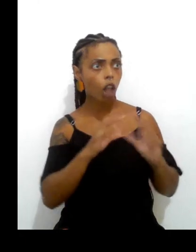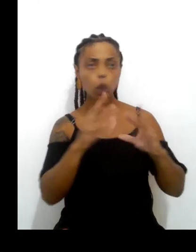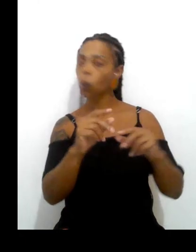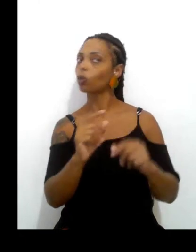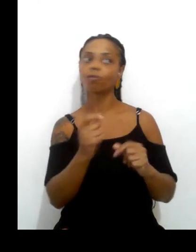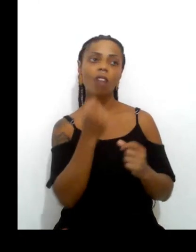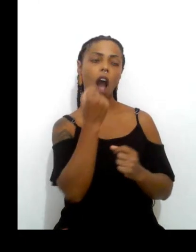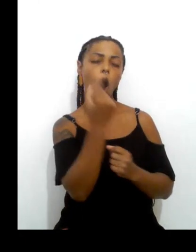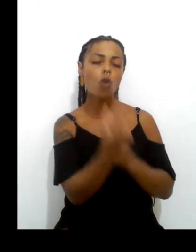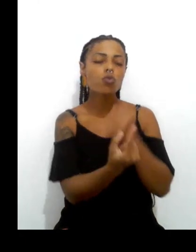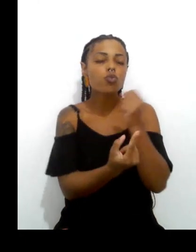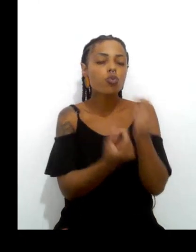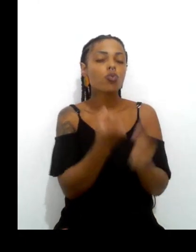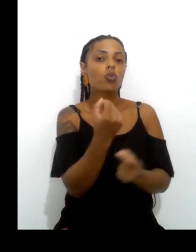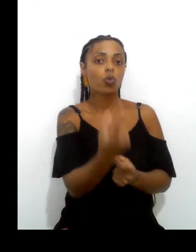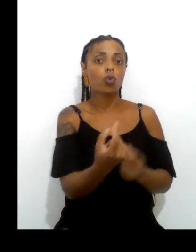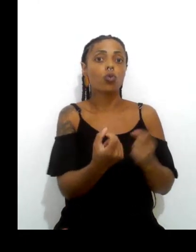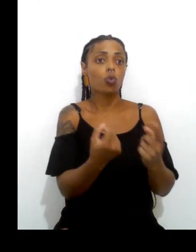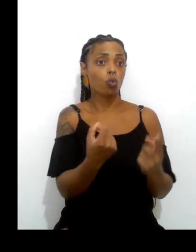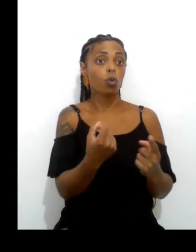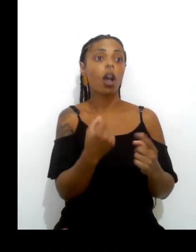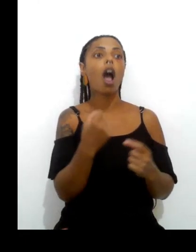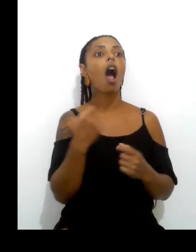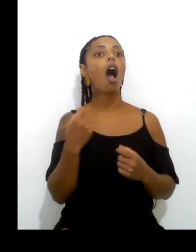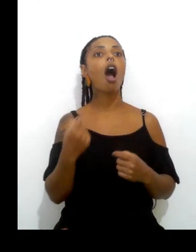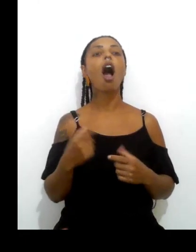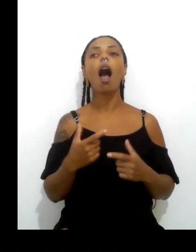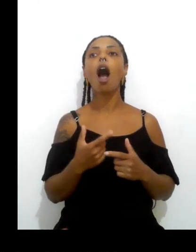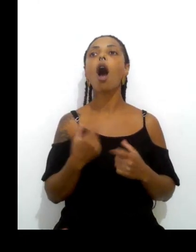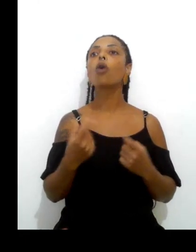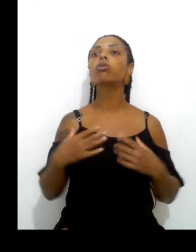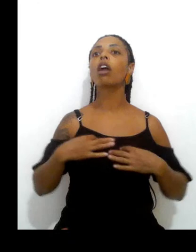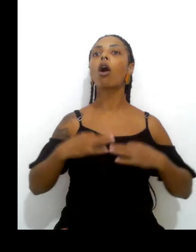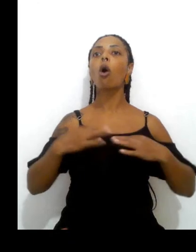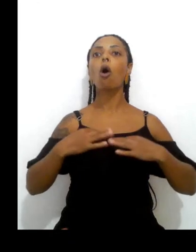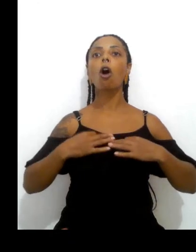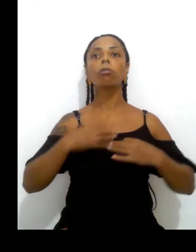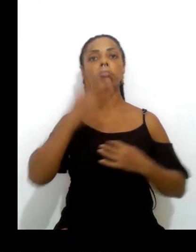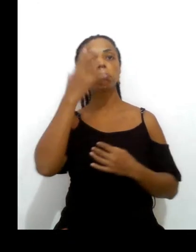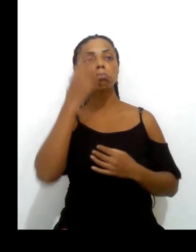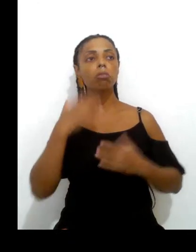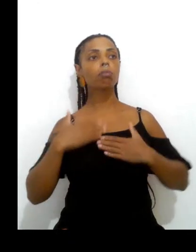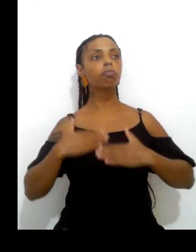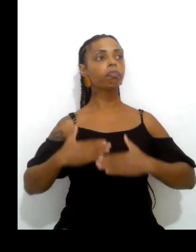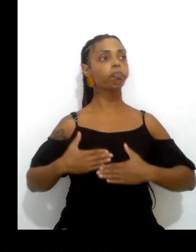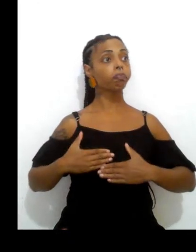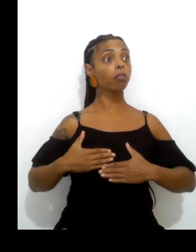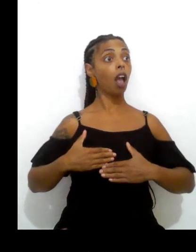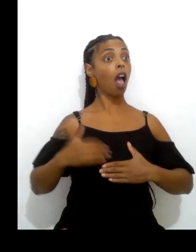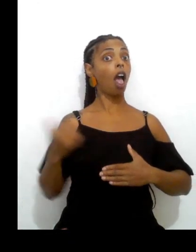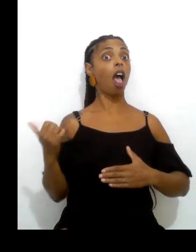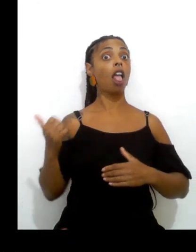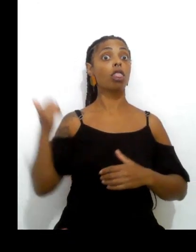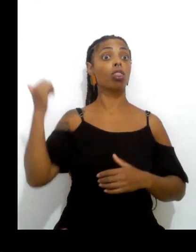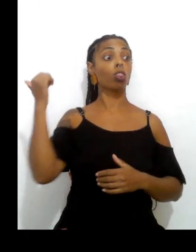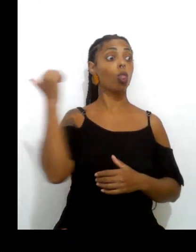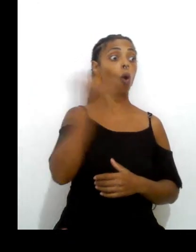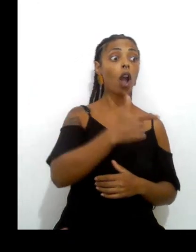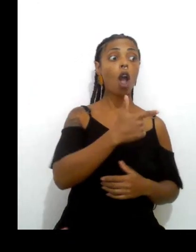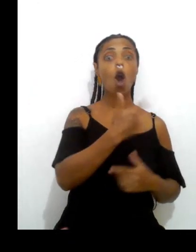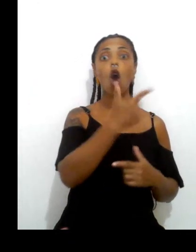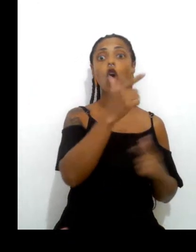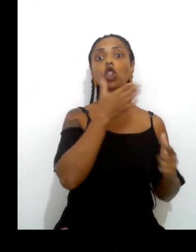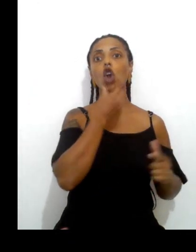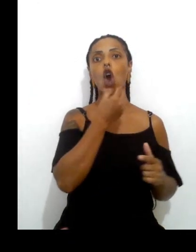em geral se vestem de forma mais sobre se comportam de forma até mais convencional do que os homens normais porque querem